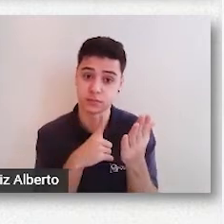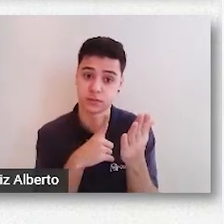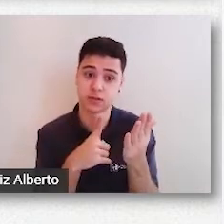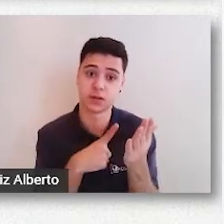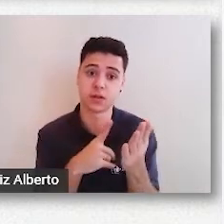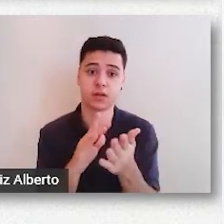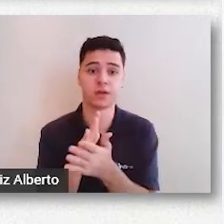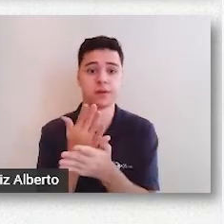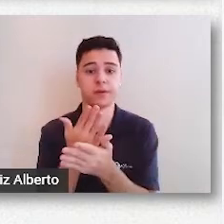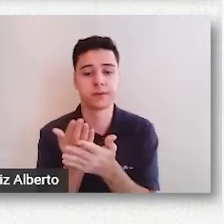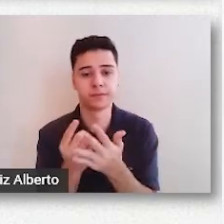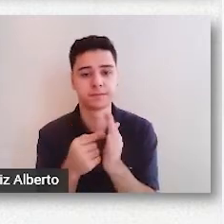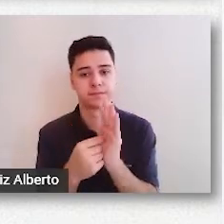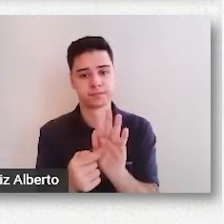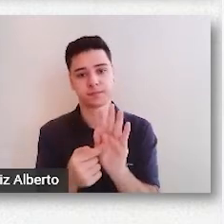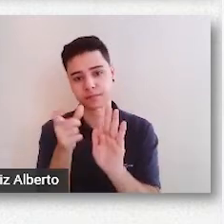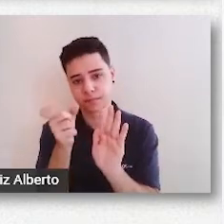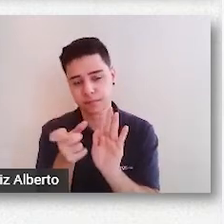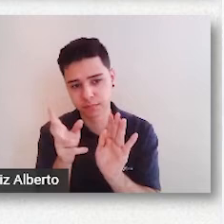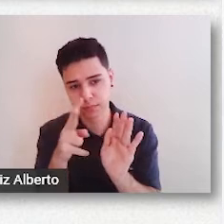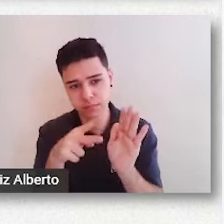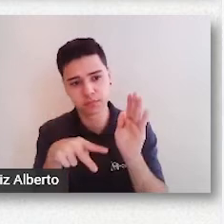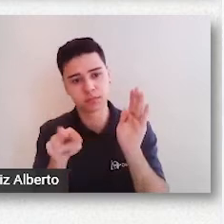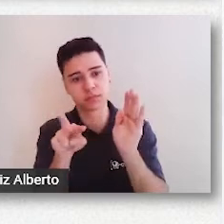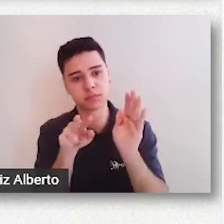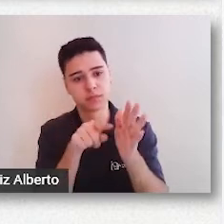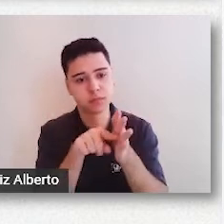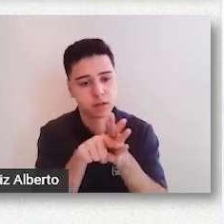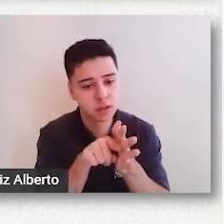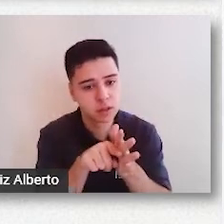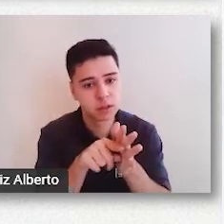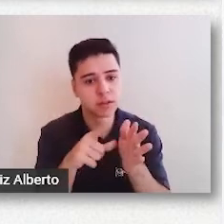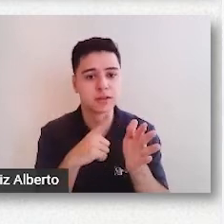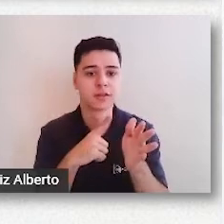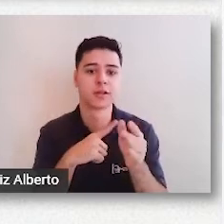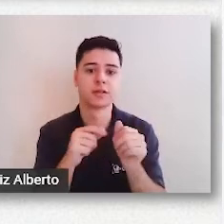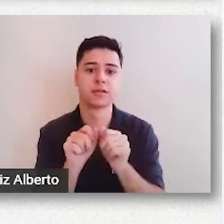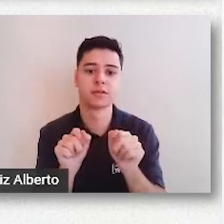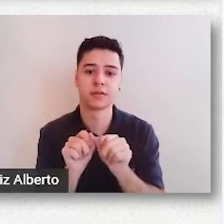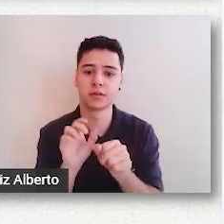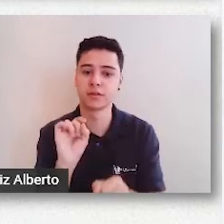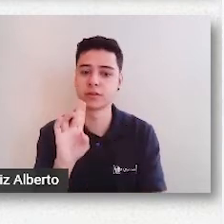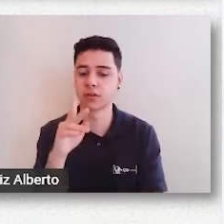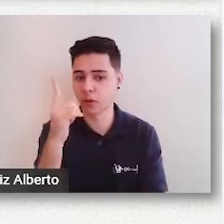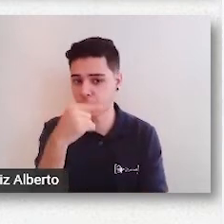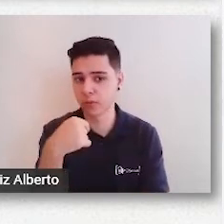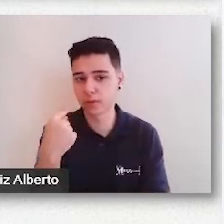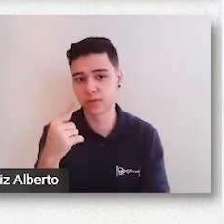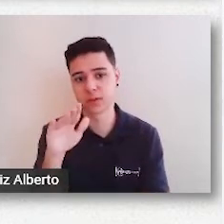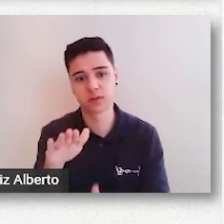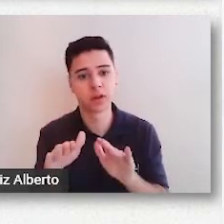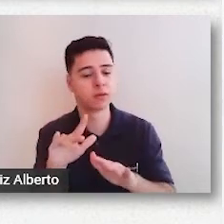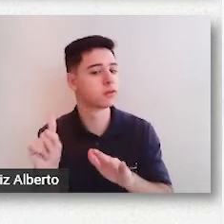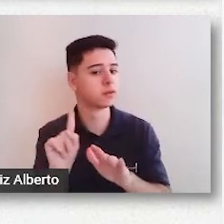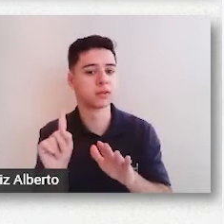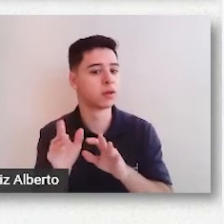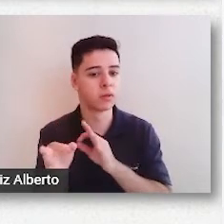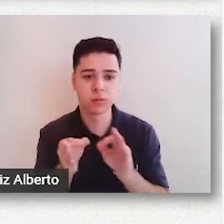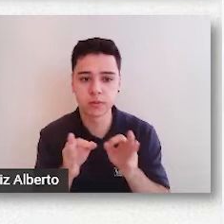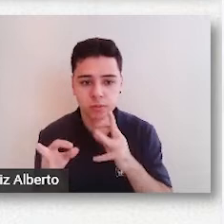algumas colocações de especialistas de que o Aleijadinho teria feito só o rosto, talvez não o